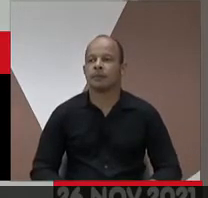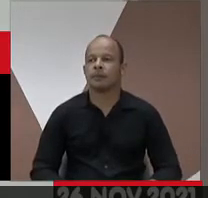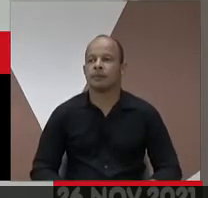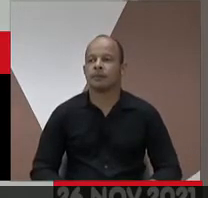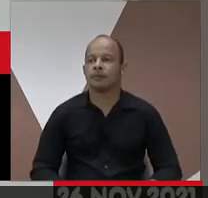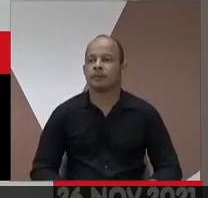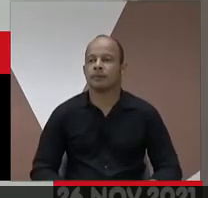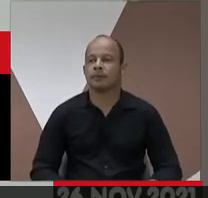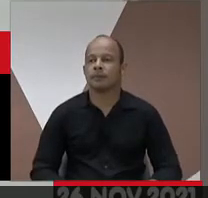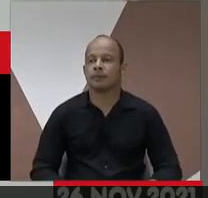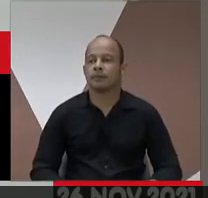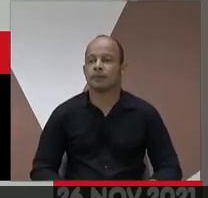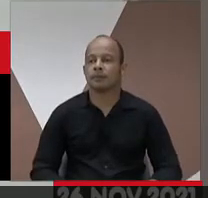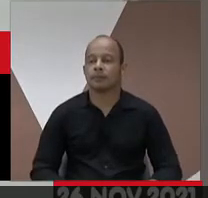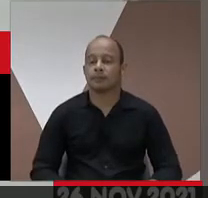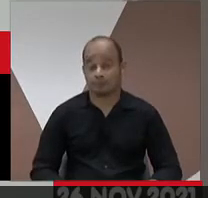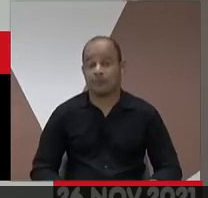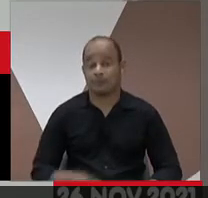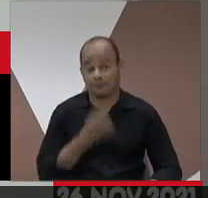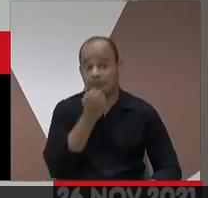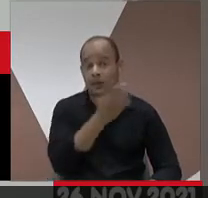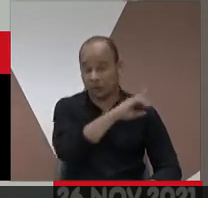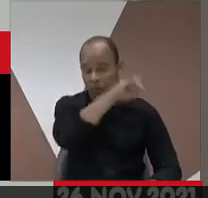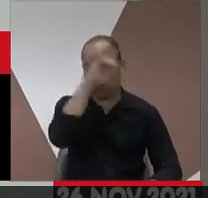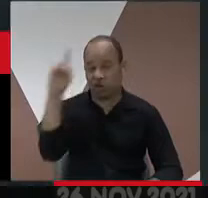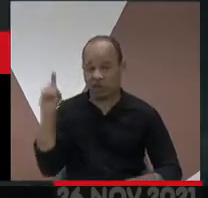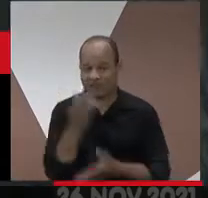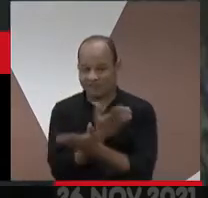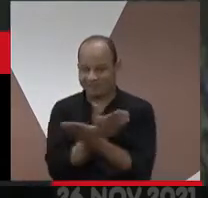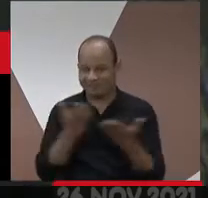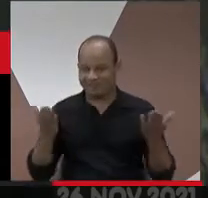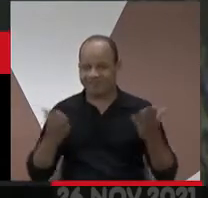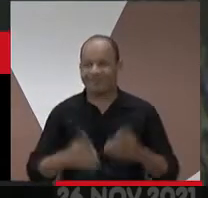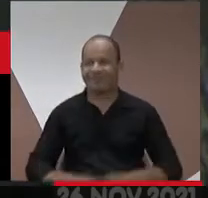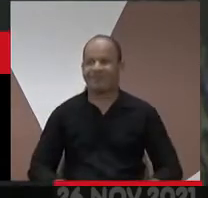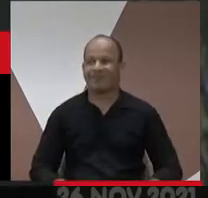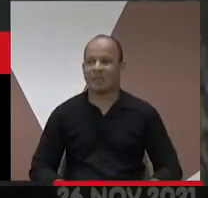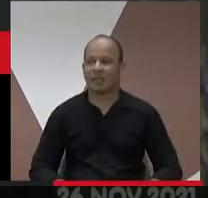Bom dia a todos e todas, né? E vou dar um bom dia